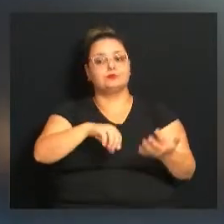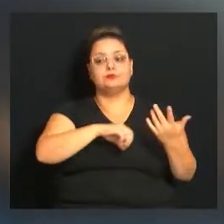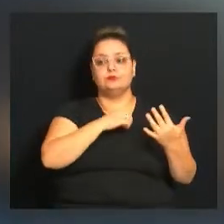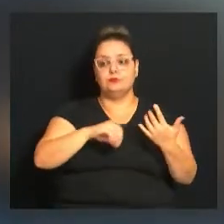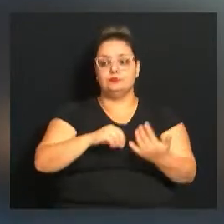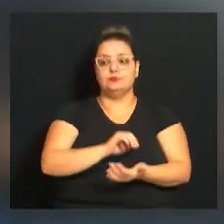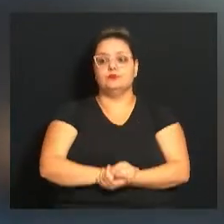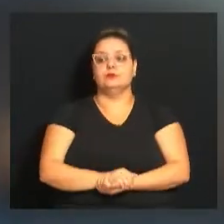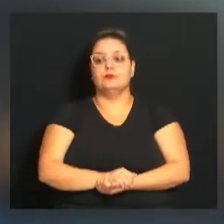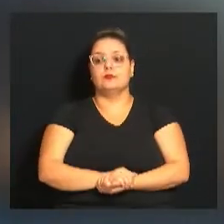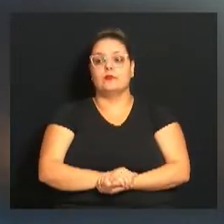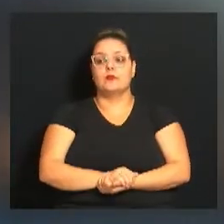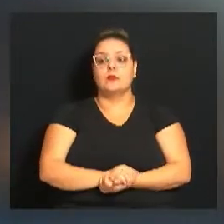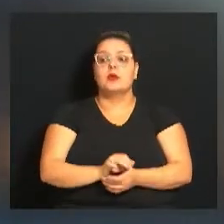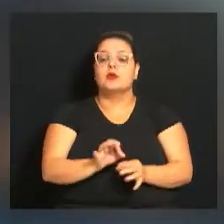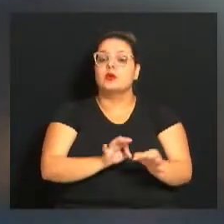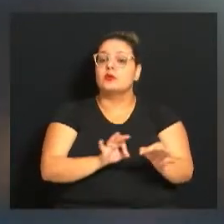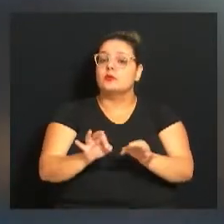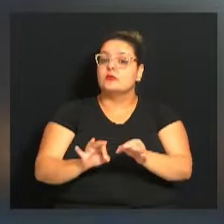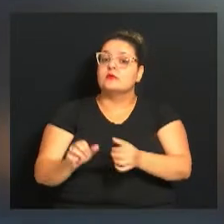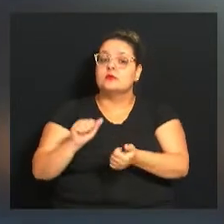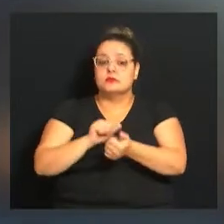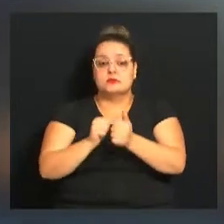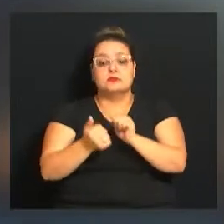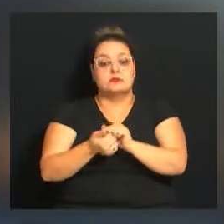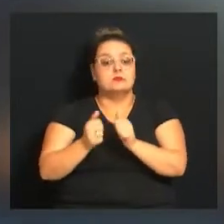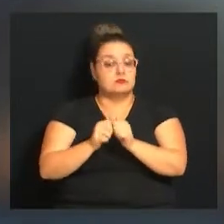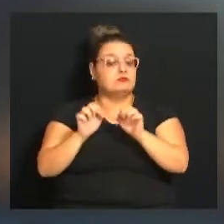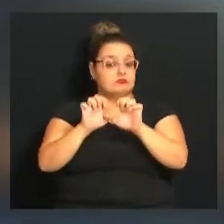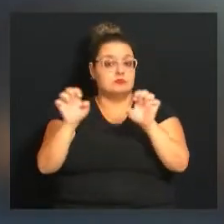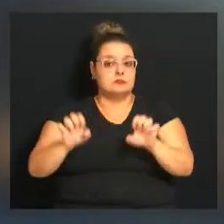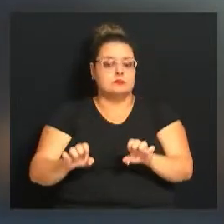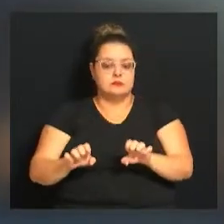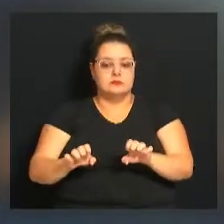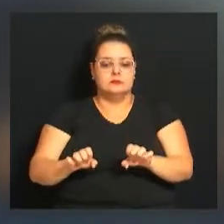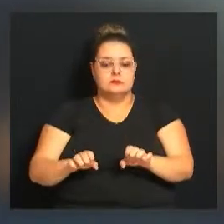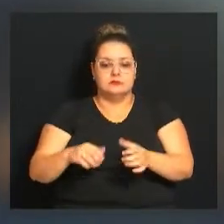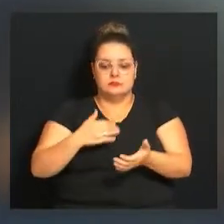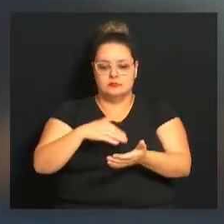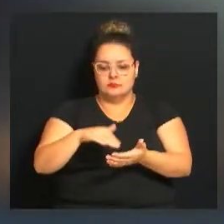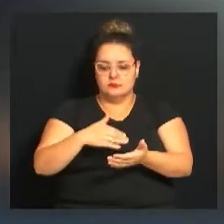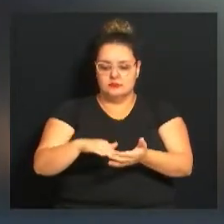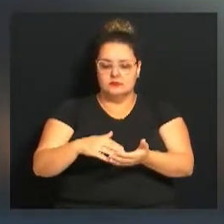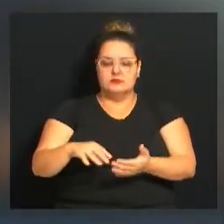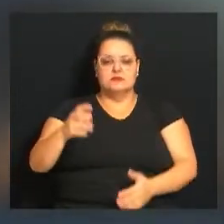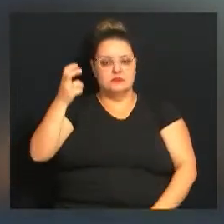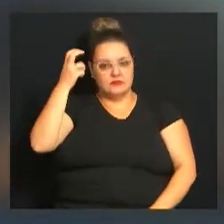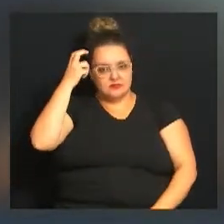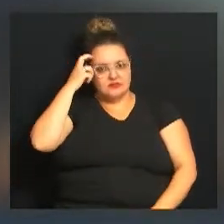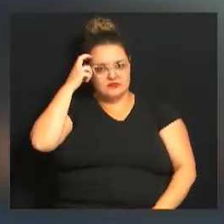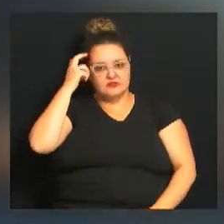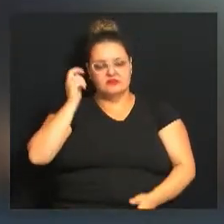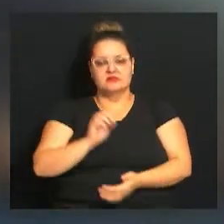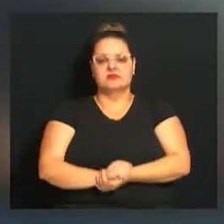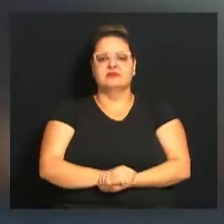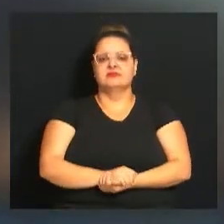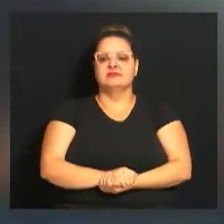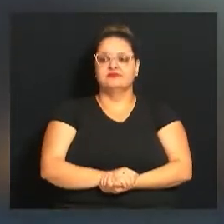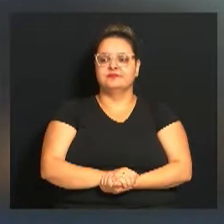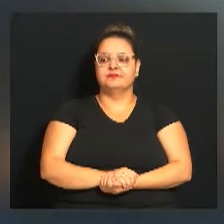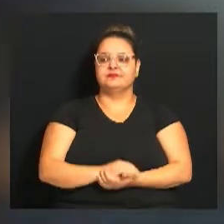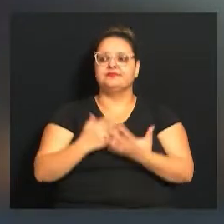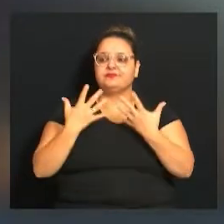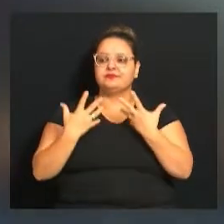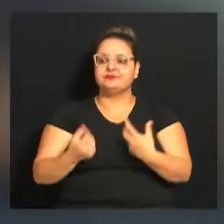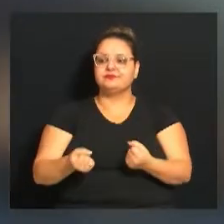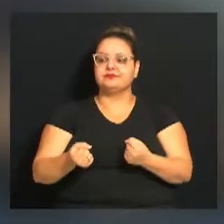o projeto também ele faz uma adequação na estrutura da Secretaria de Cultura, que recebeu uma diretoria